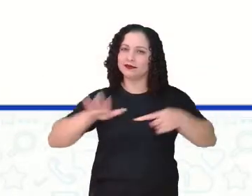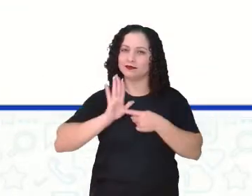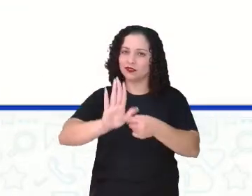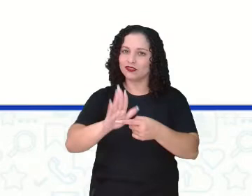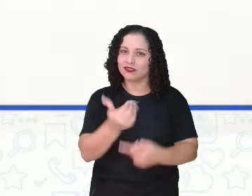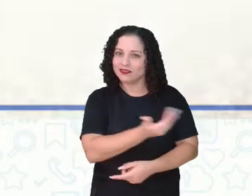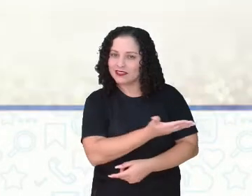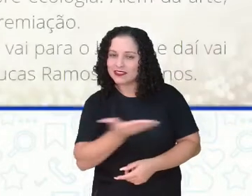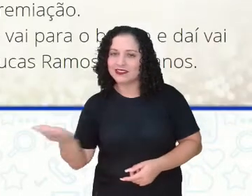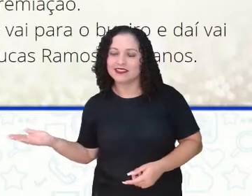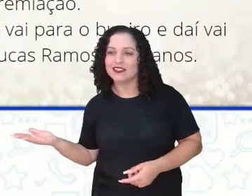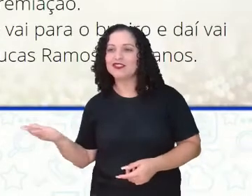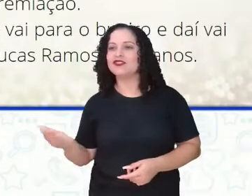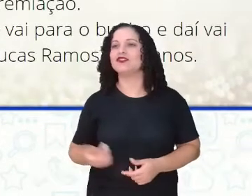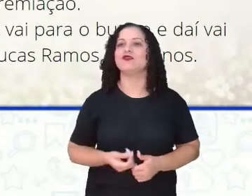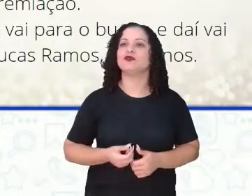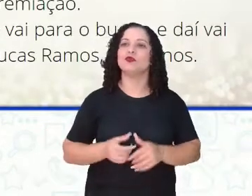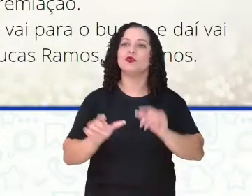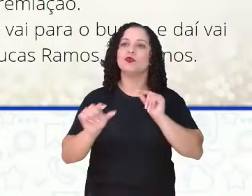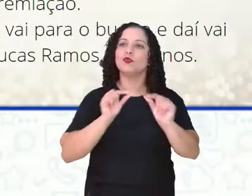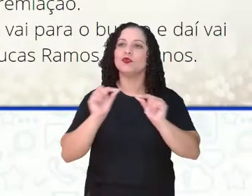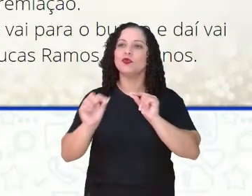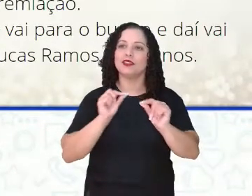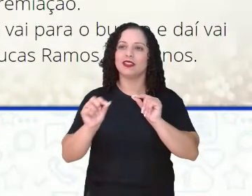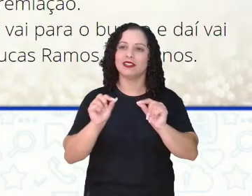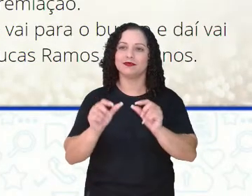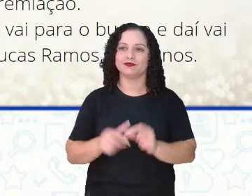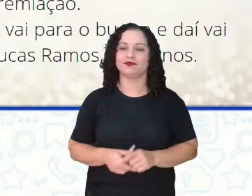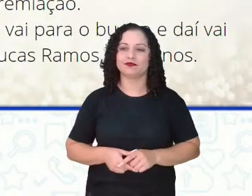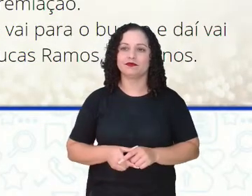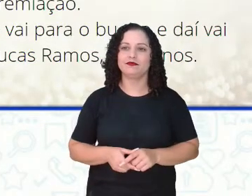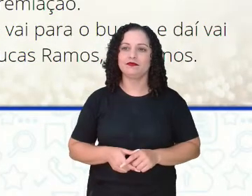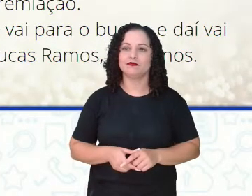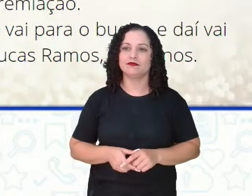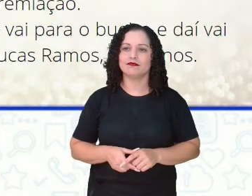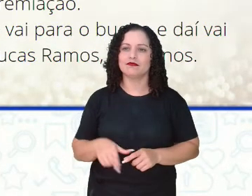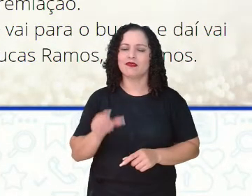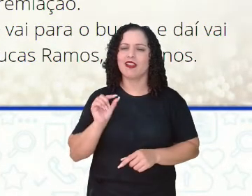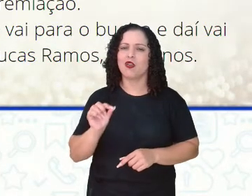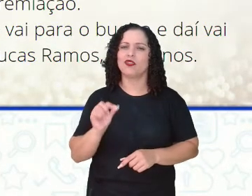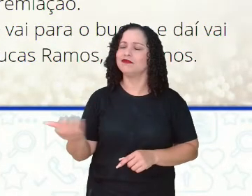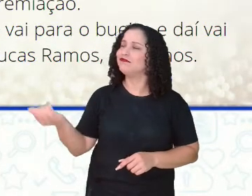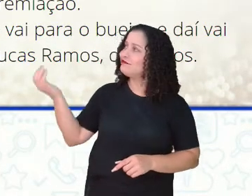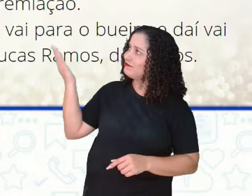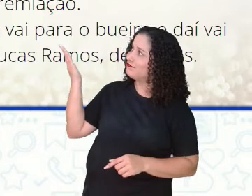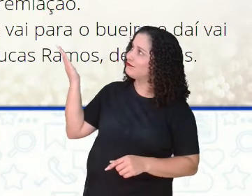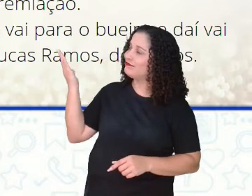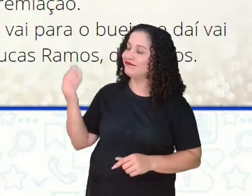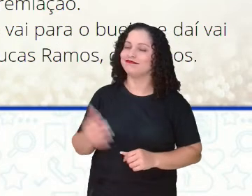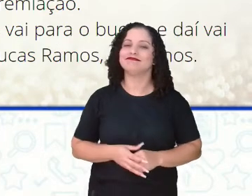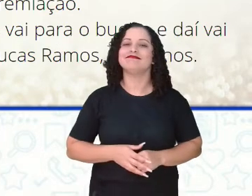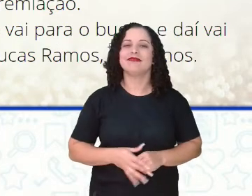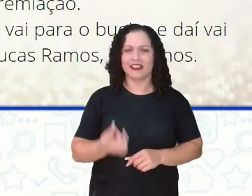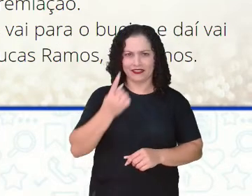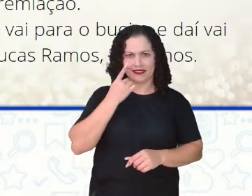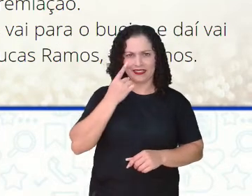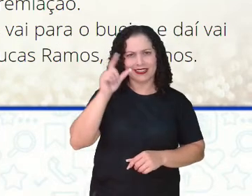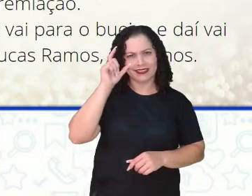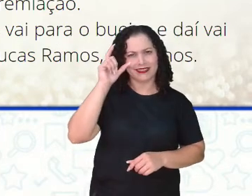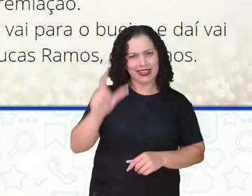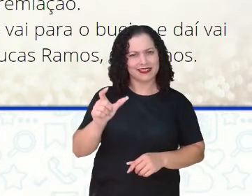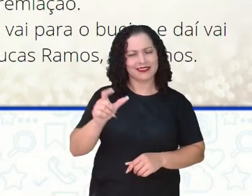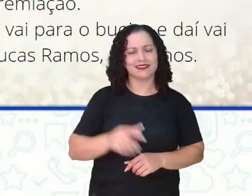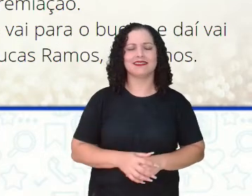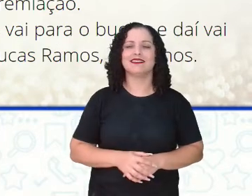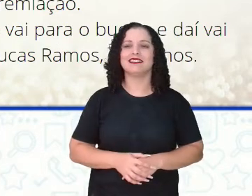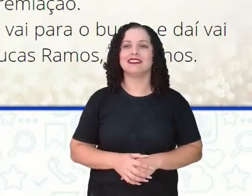muito específica, que é um sinal gráfico. Mas antes, olha só que notícia interessante, Cláudia.